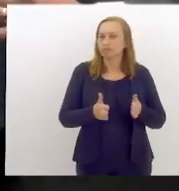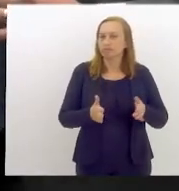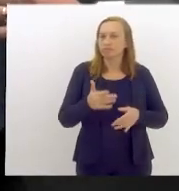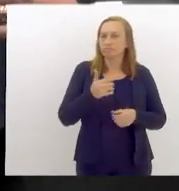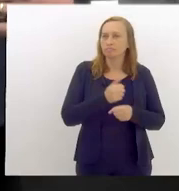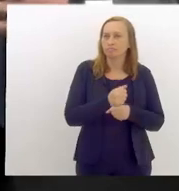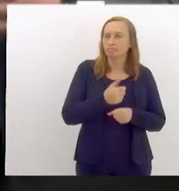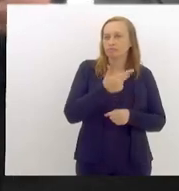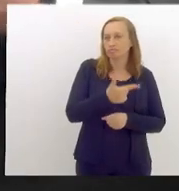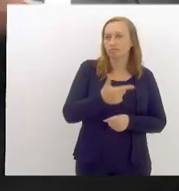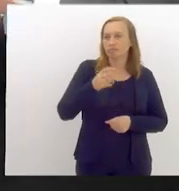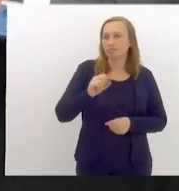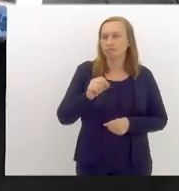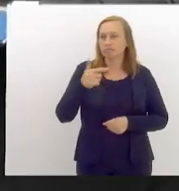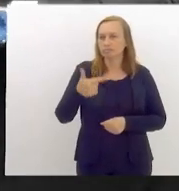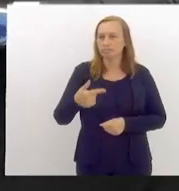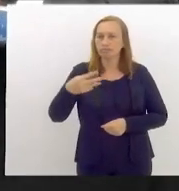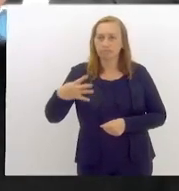2024